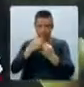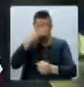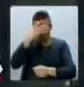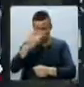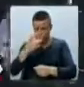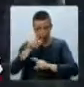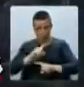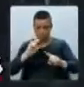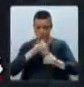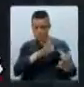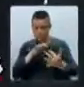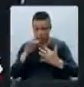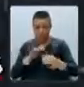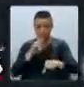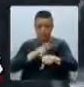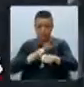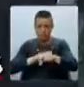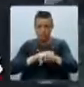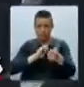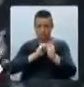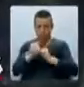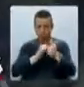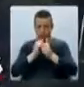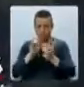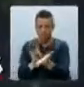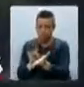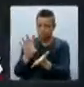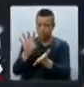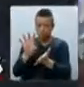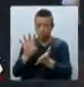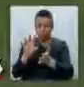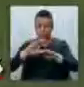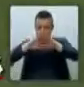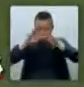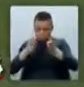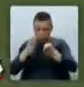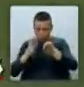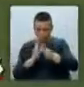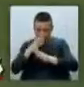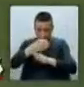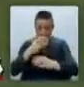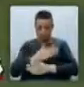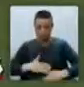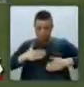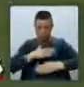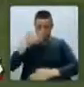o treinador eo director desportivo dos vitorianos também foram expulsos já no túnel de acesso aos balneários